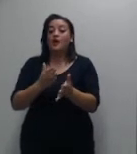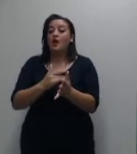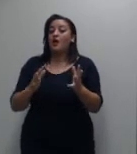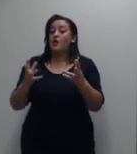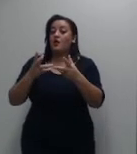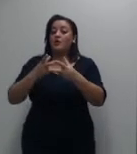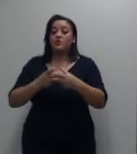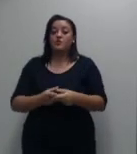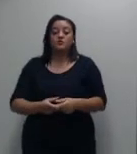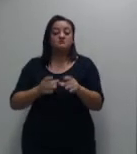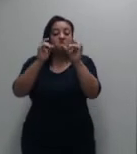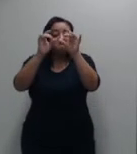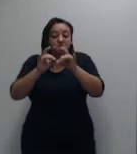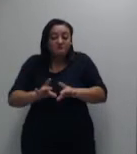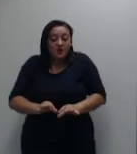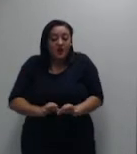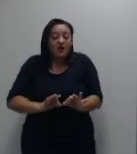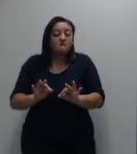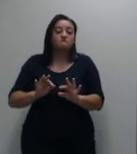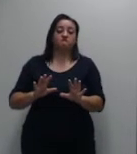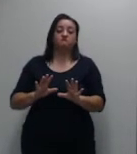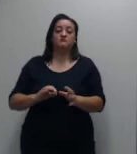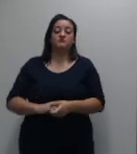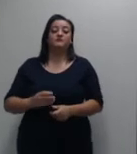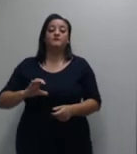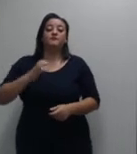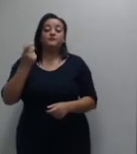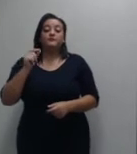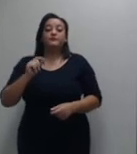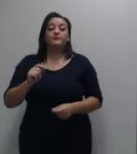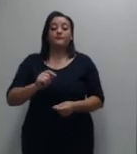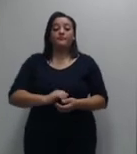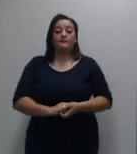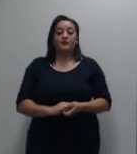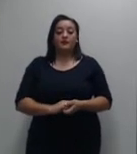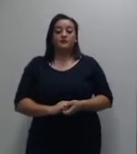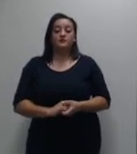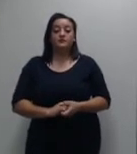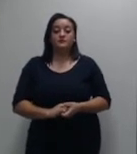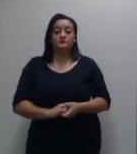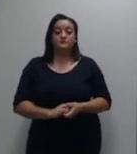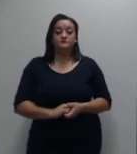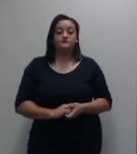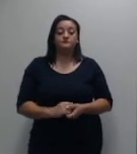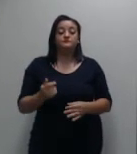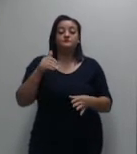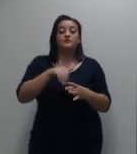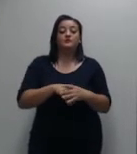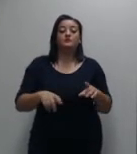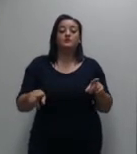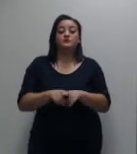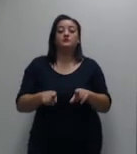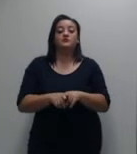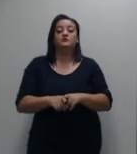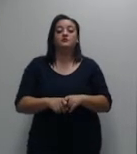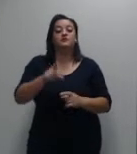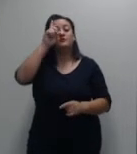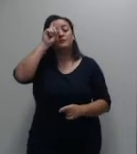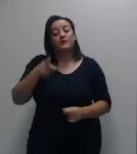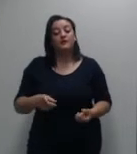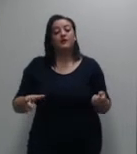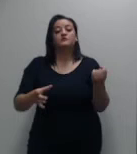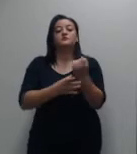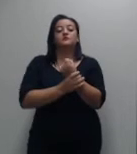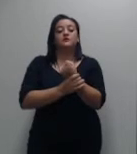ou ao é é uma decisão né colocada no mandado de segurança